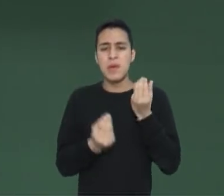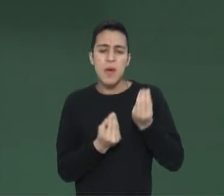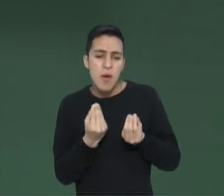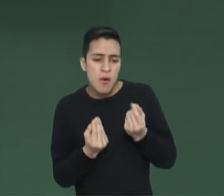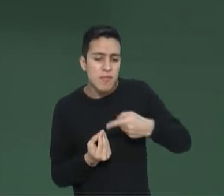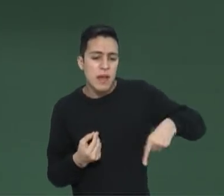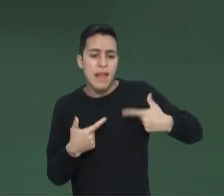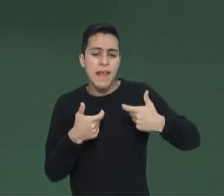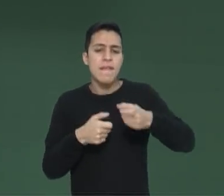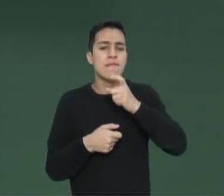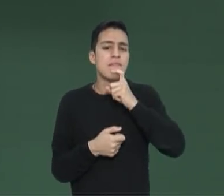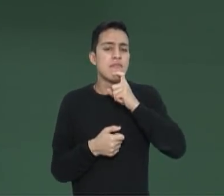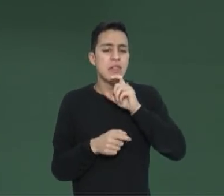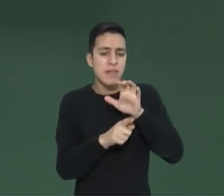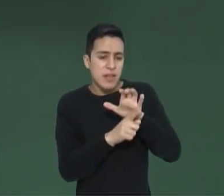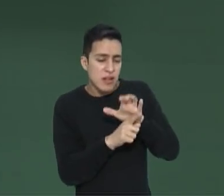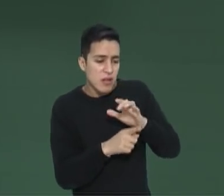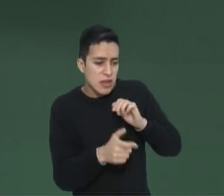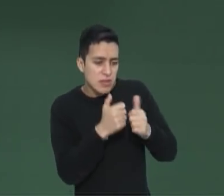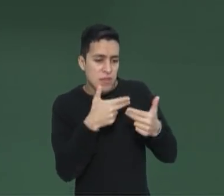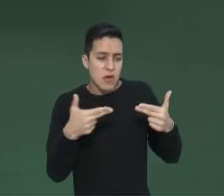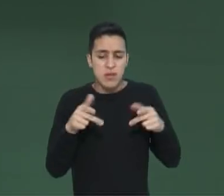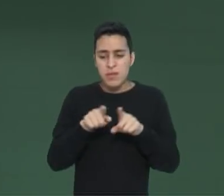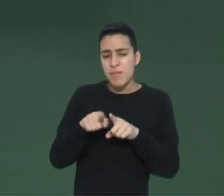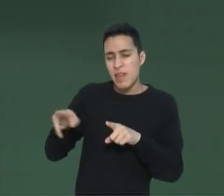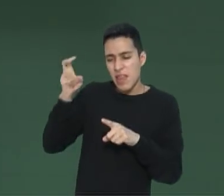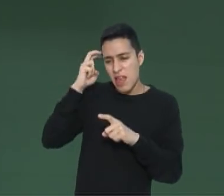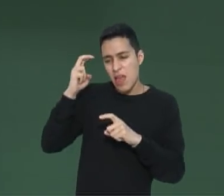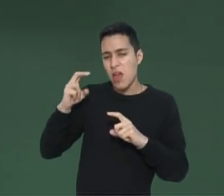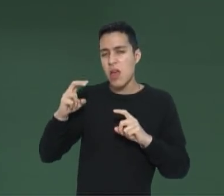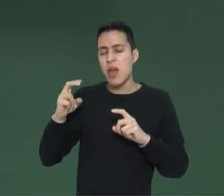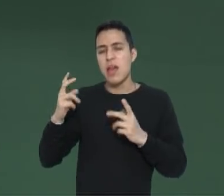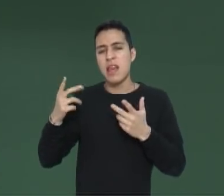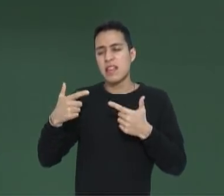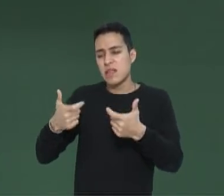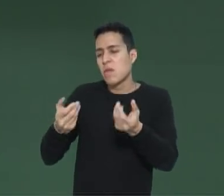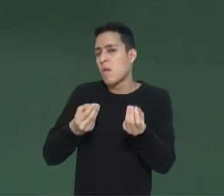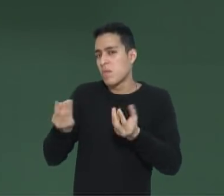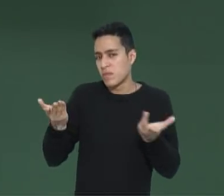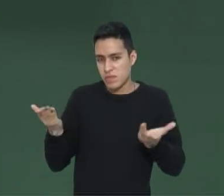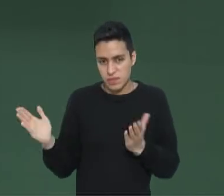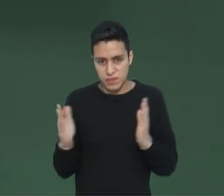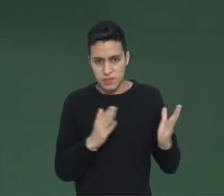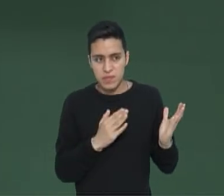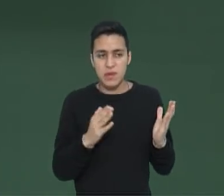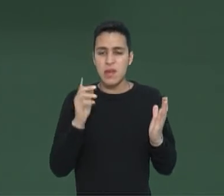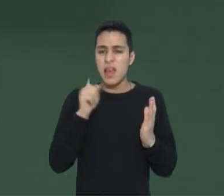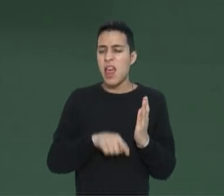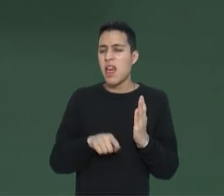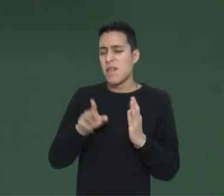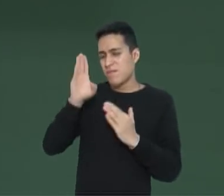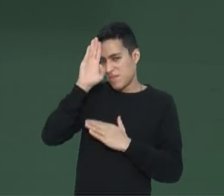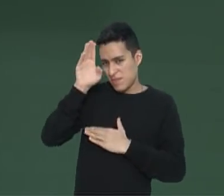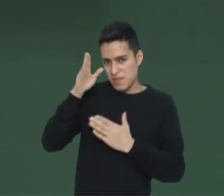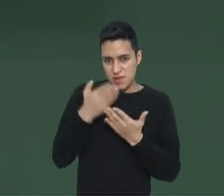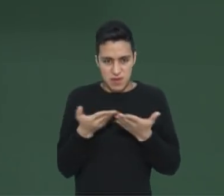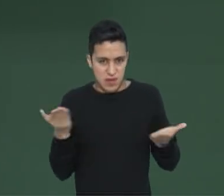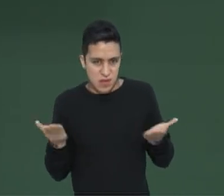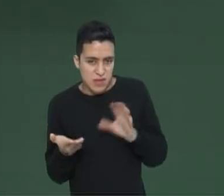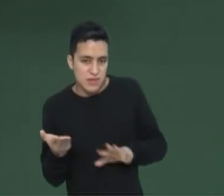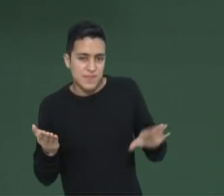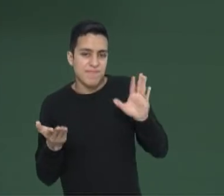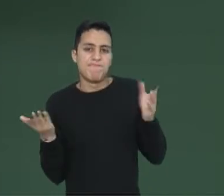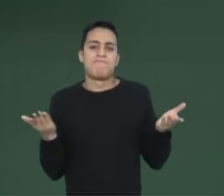Fria impactou os esportes e a guerra cultural nesse período. Essa é a questão central da aula